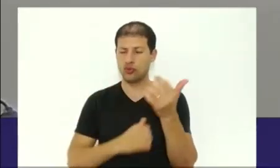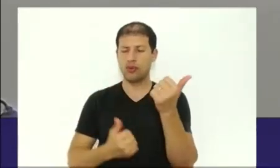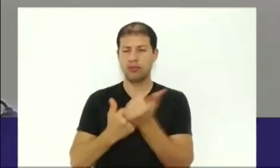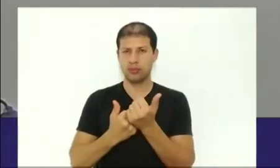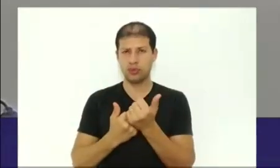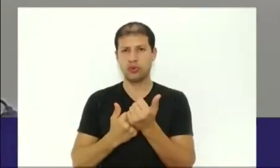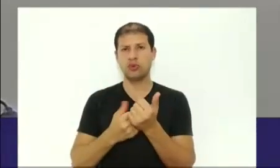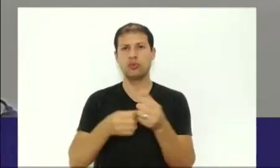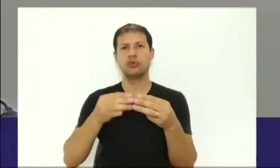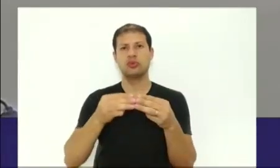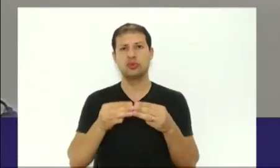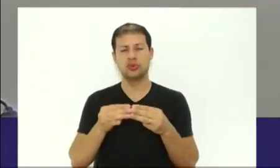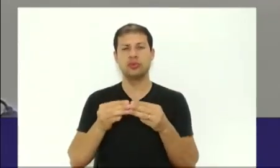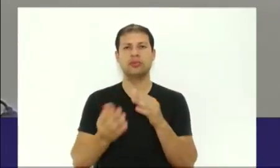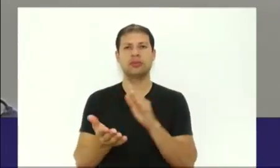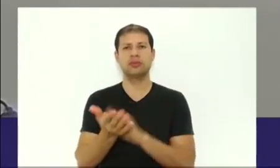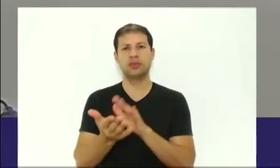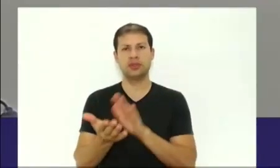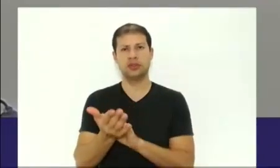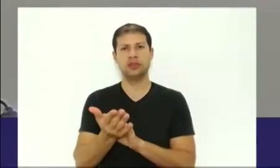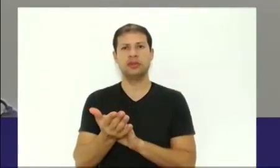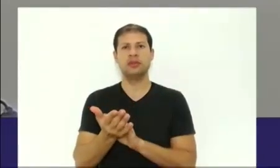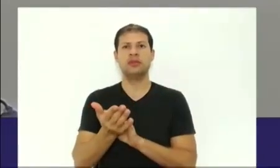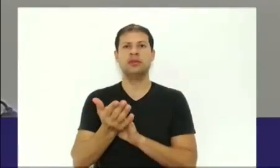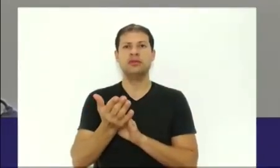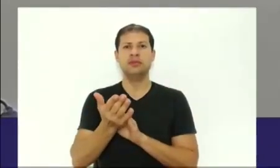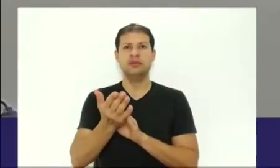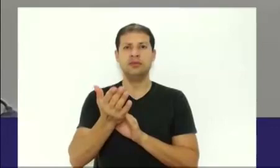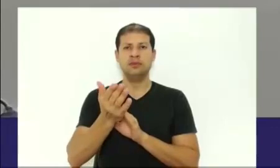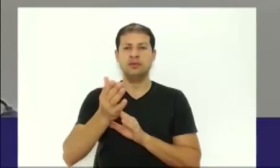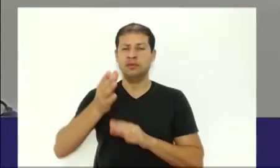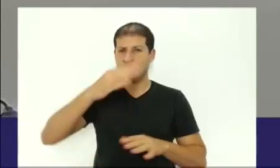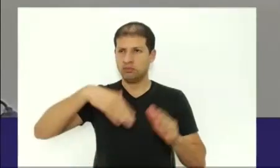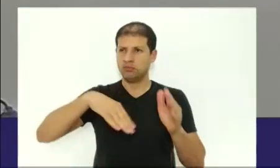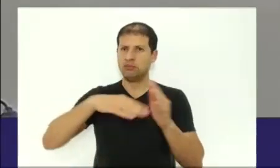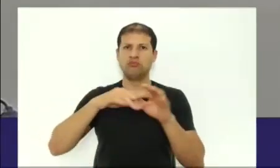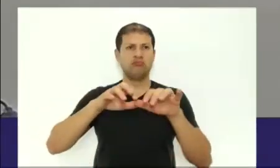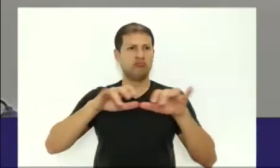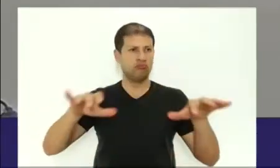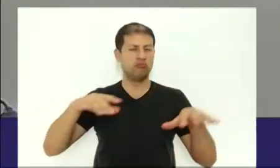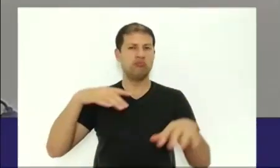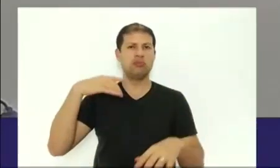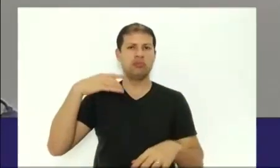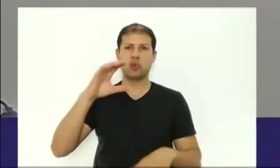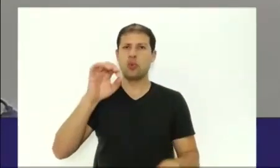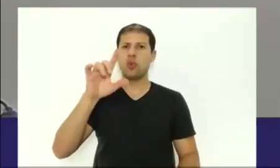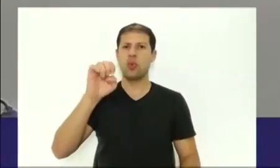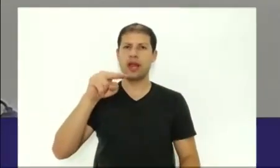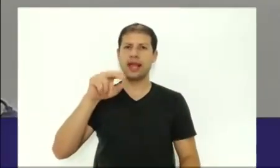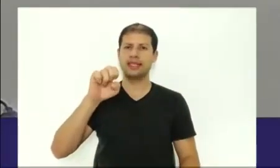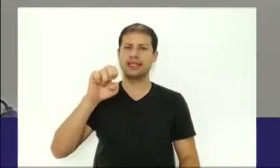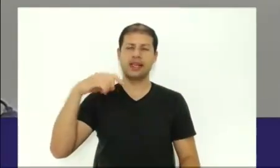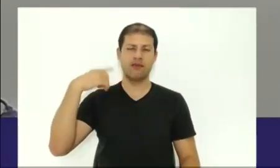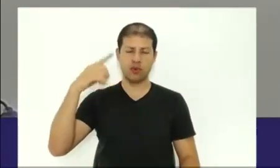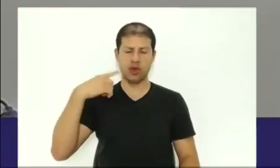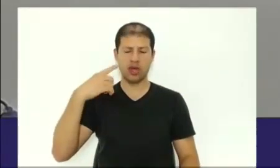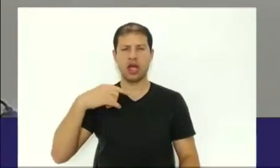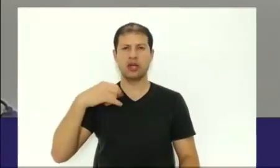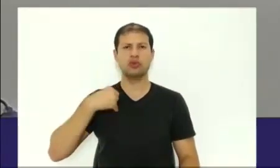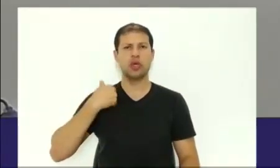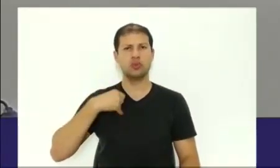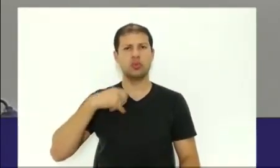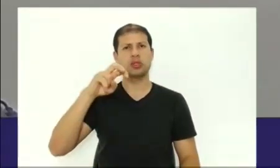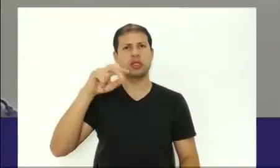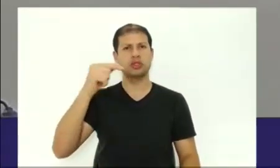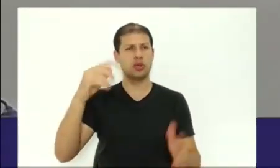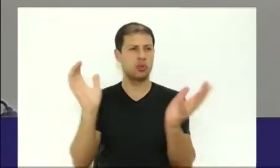moção, parabenizar a todo o escritório Colense, advogados, a sua equipe pelos 57 anos e parabenizar o senhor